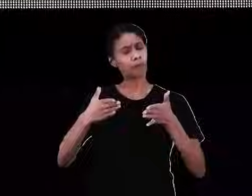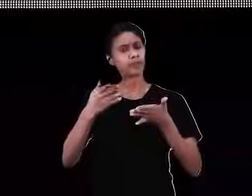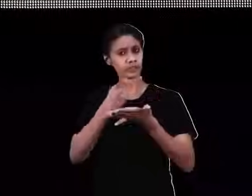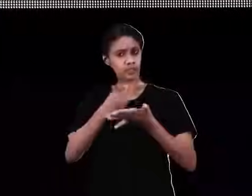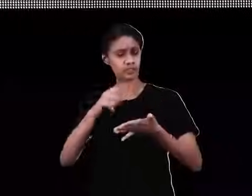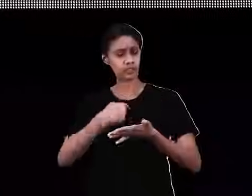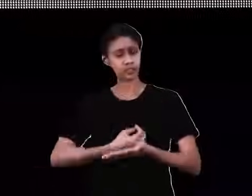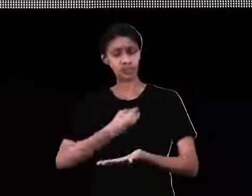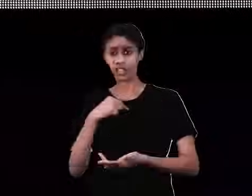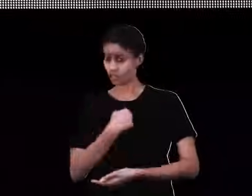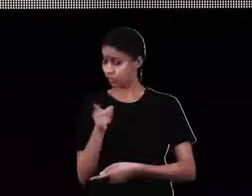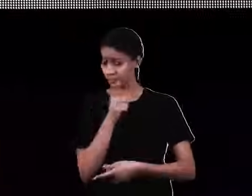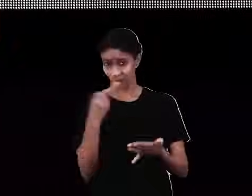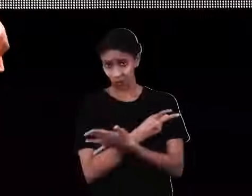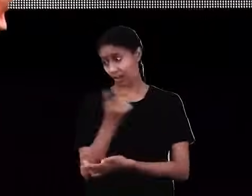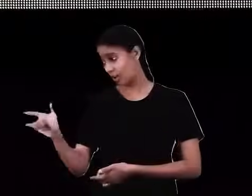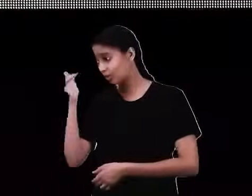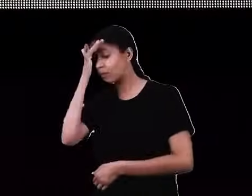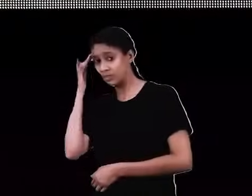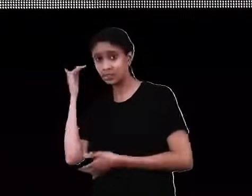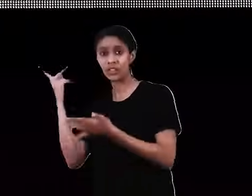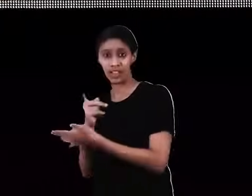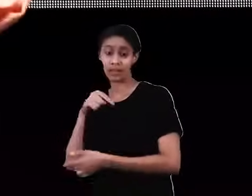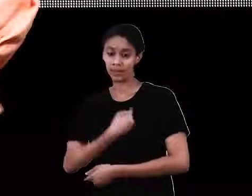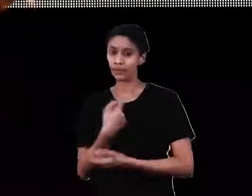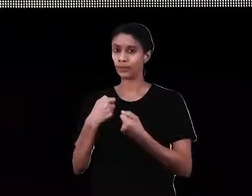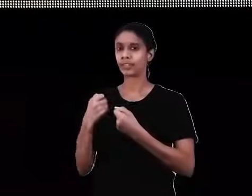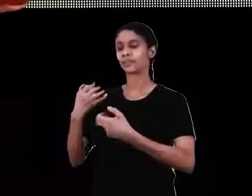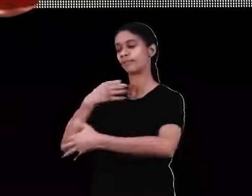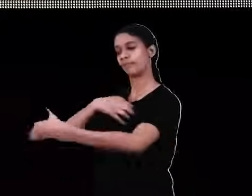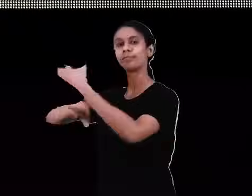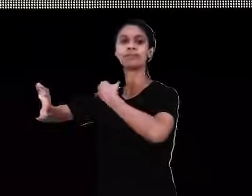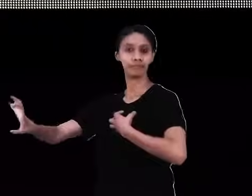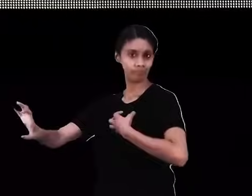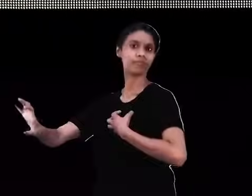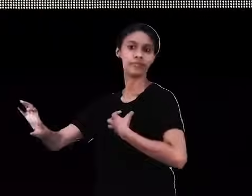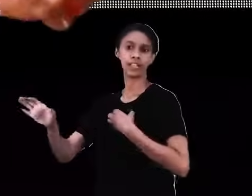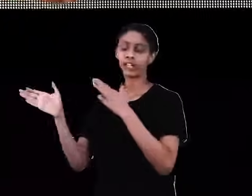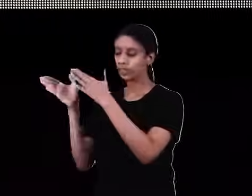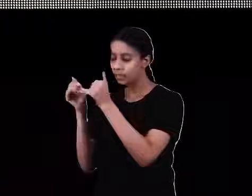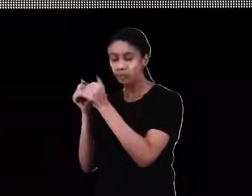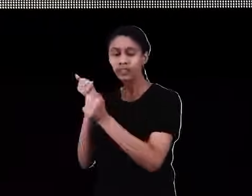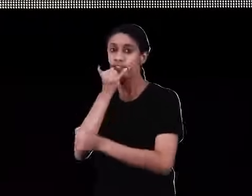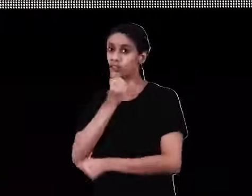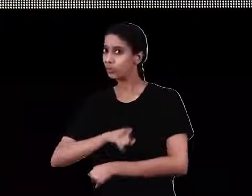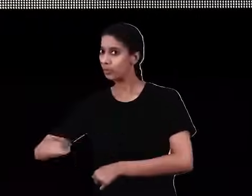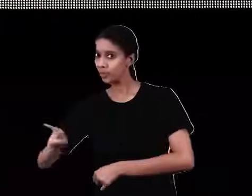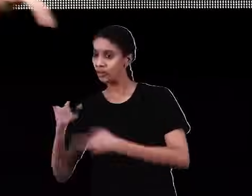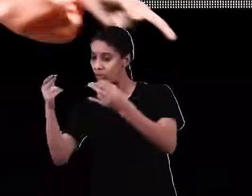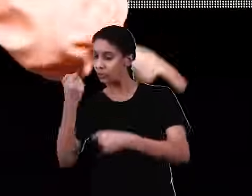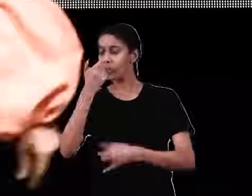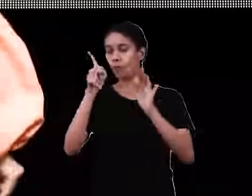que a gente não vai errar, o outro vai ter errado, mas a gente vai aprender a se identificar com o erro do outro e pedir perdão pelo erro do outro, como se